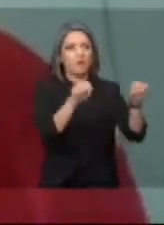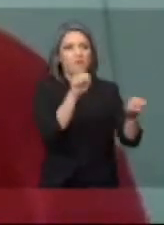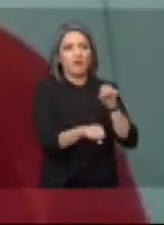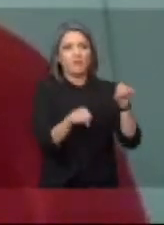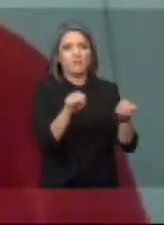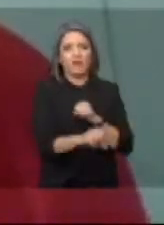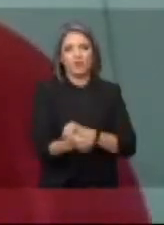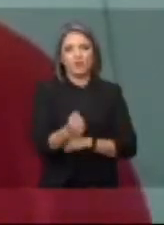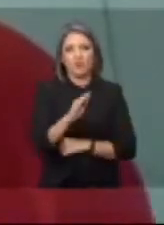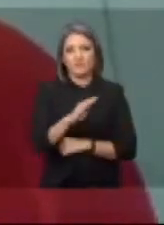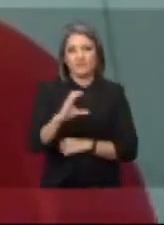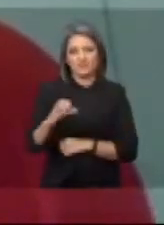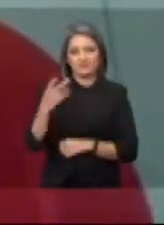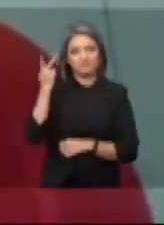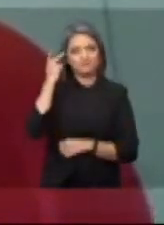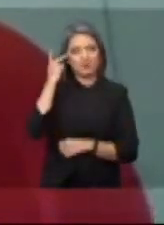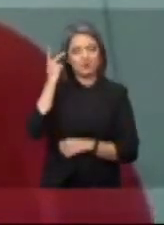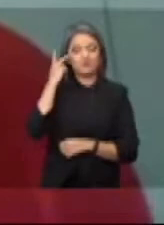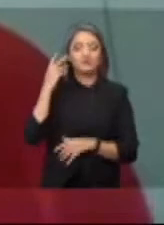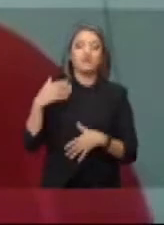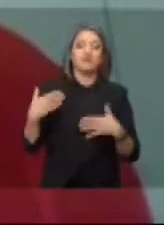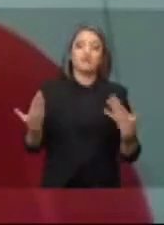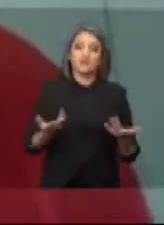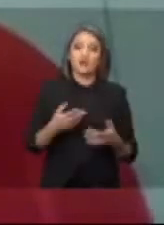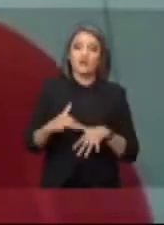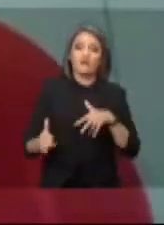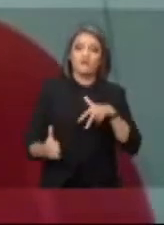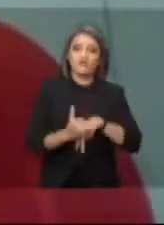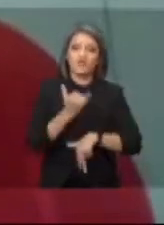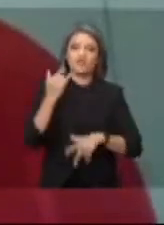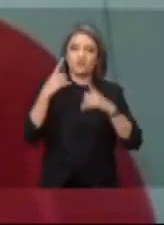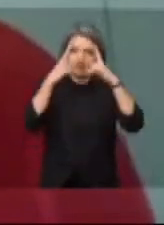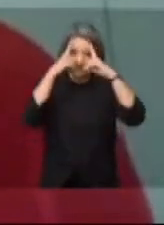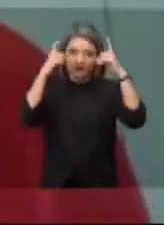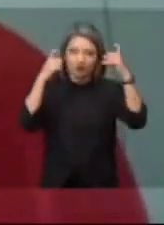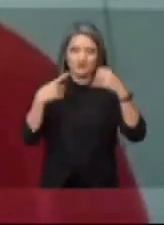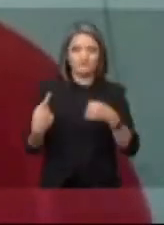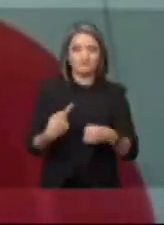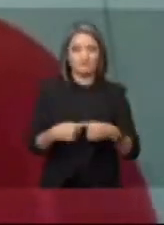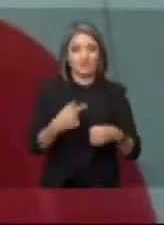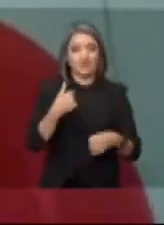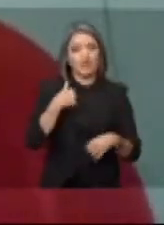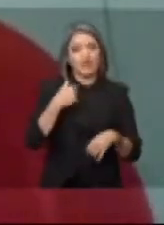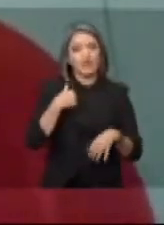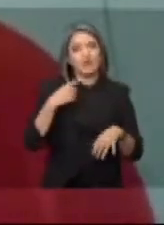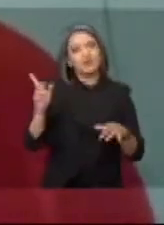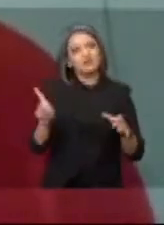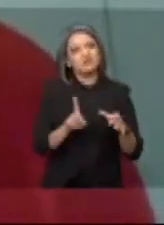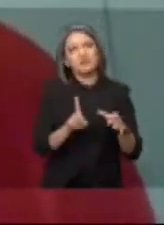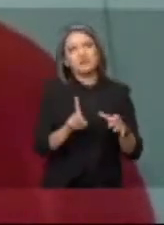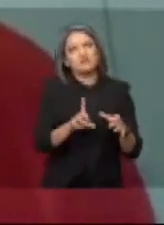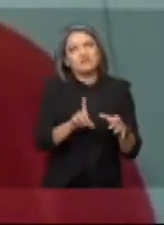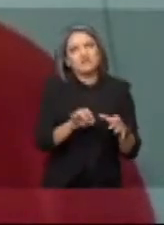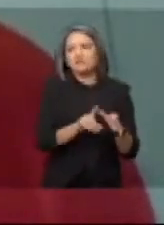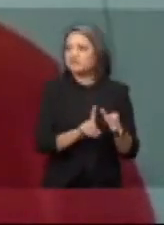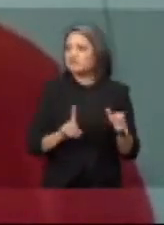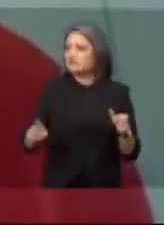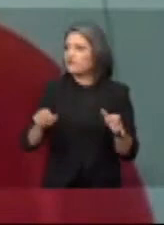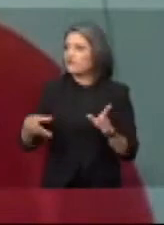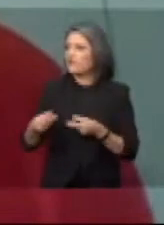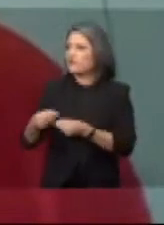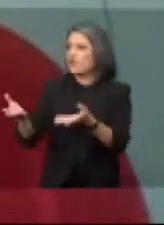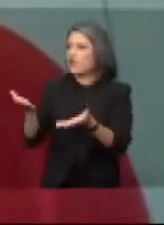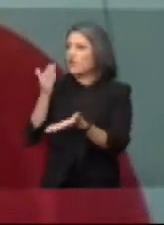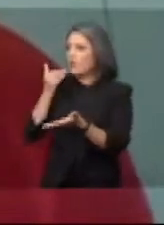do Campo, vítima da violência urbana. E eu não fui porque nesse dia eu estava fazendo trabalho de rua, entregando